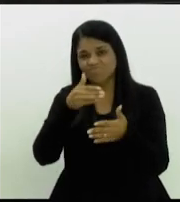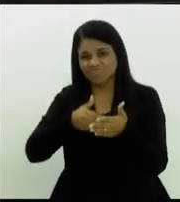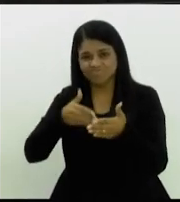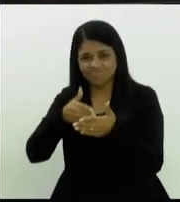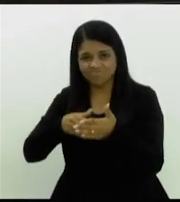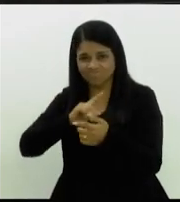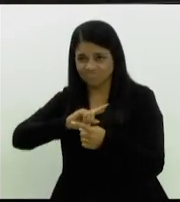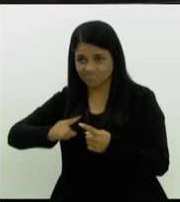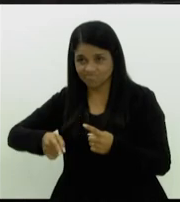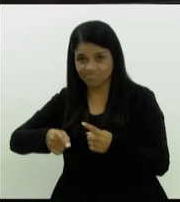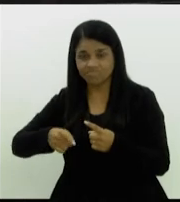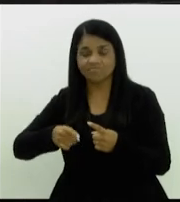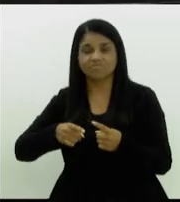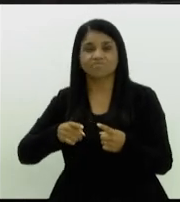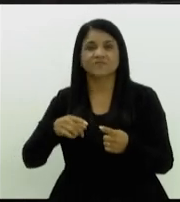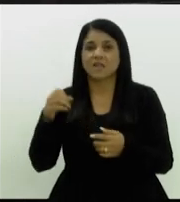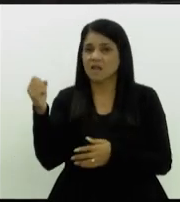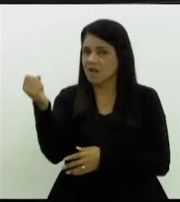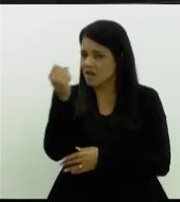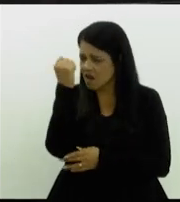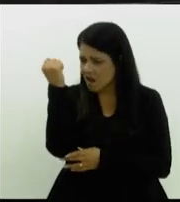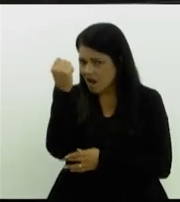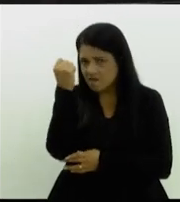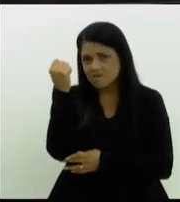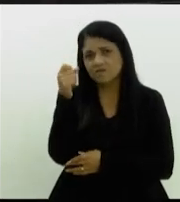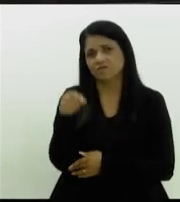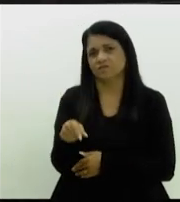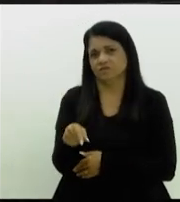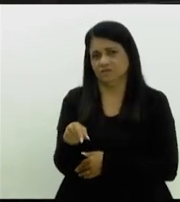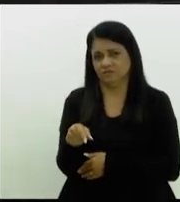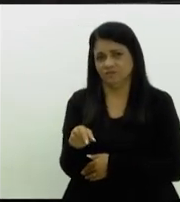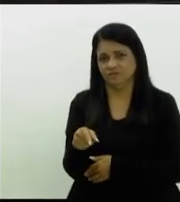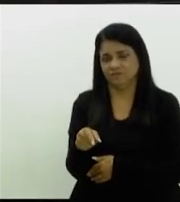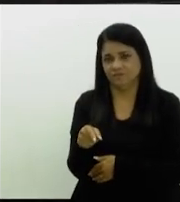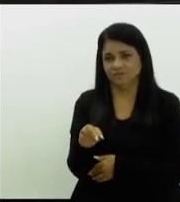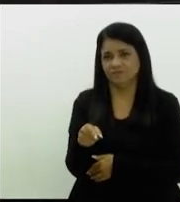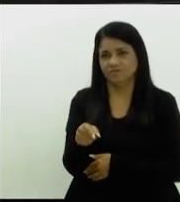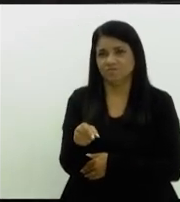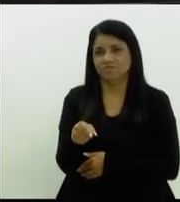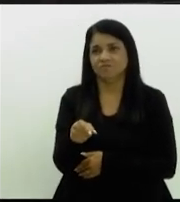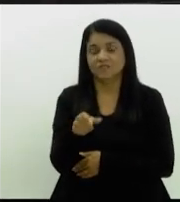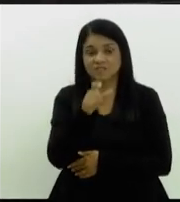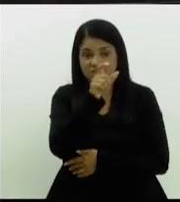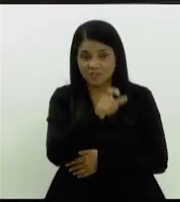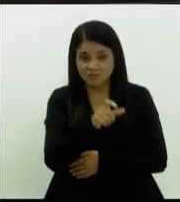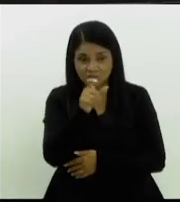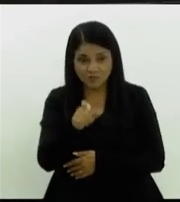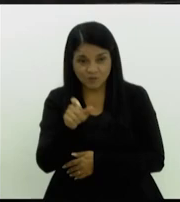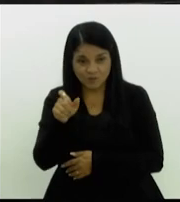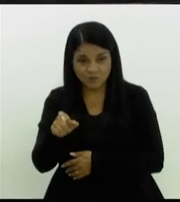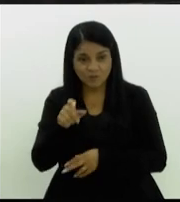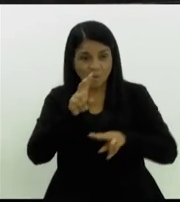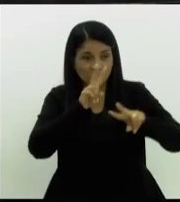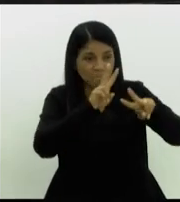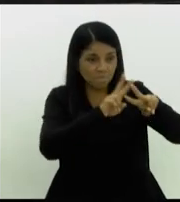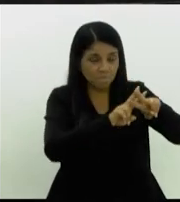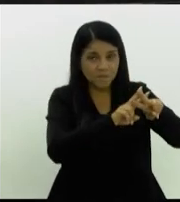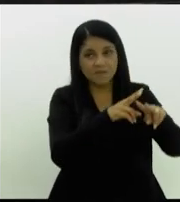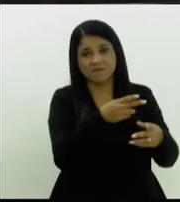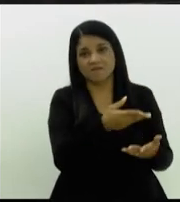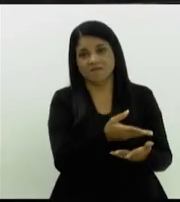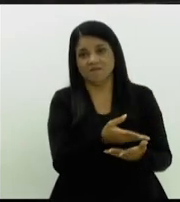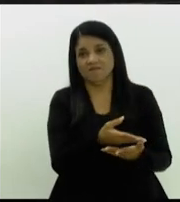é deveras grave, porque a gente fala daqueles que não deveriam cumprir pena a cumprindo.